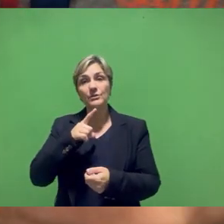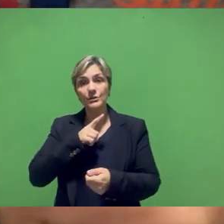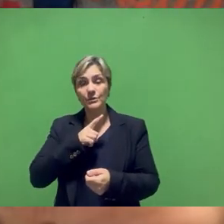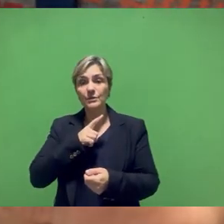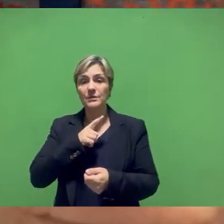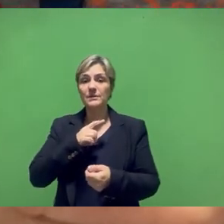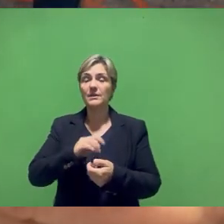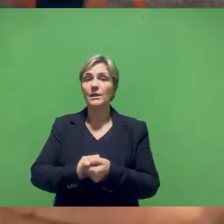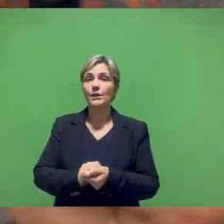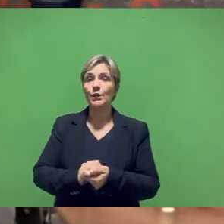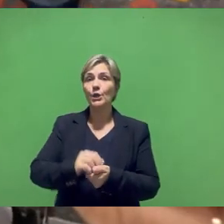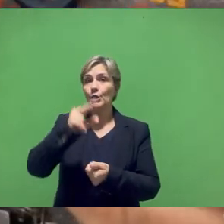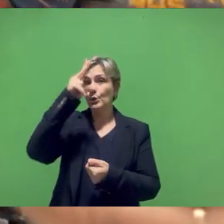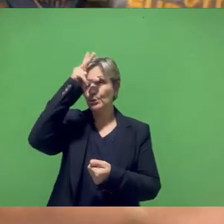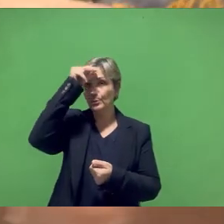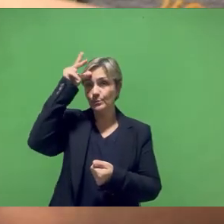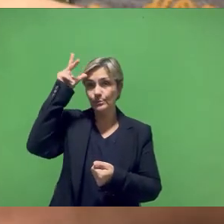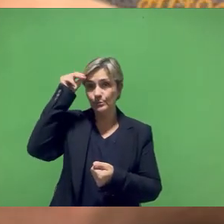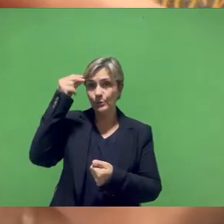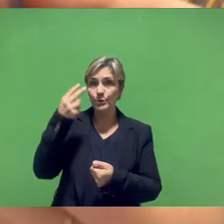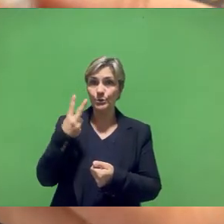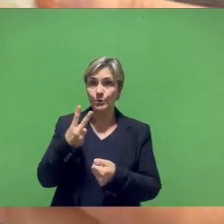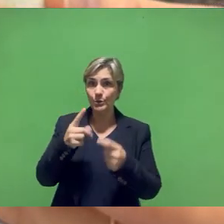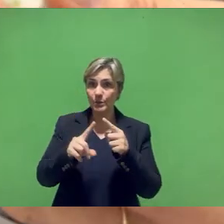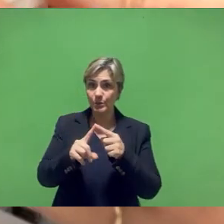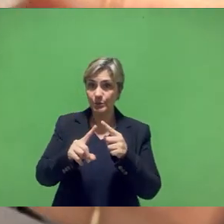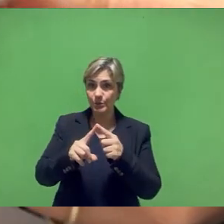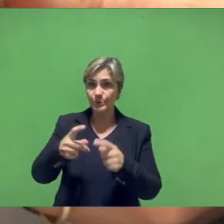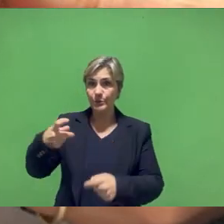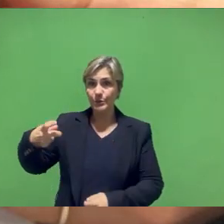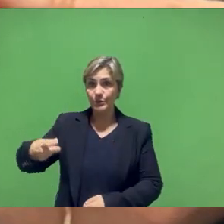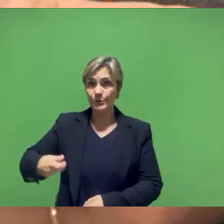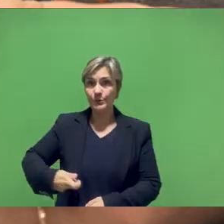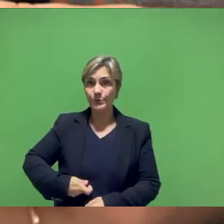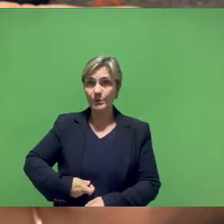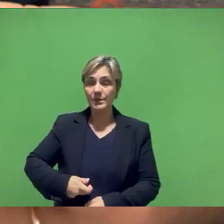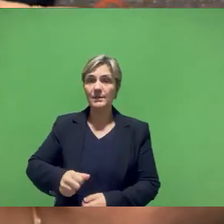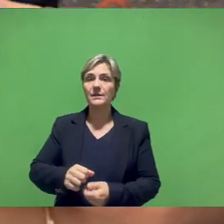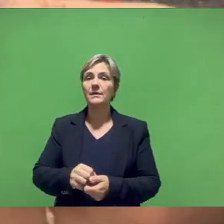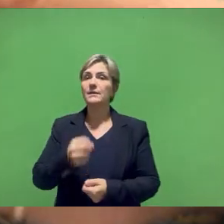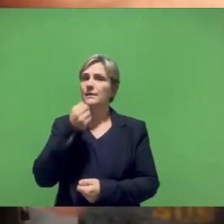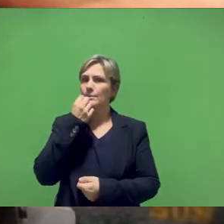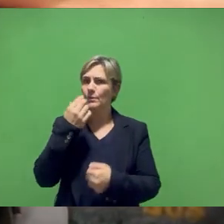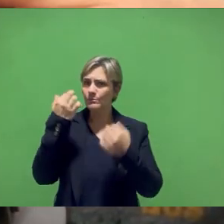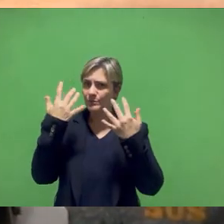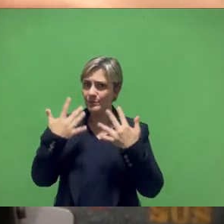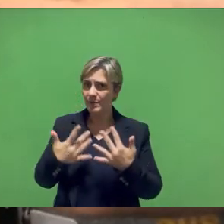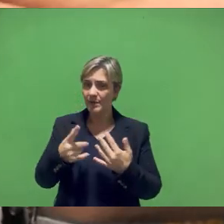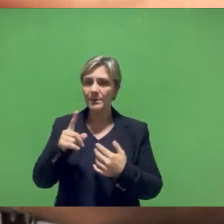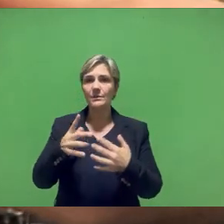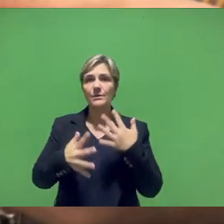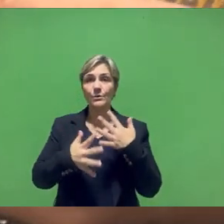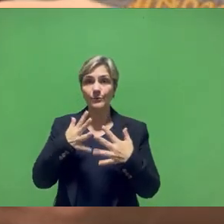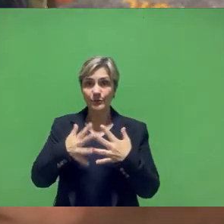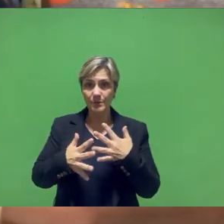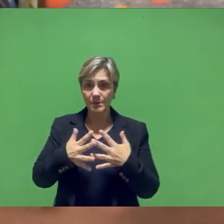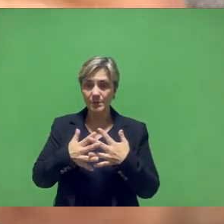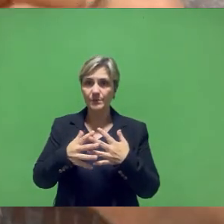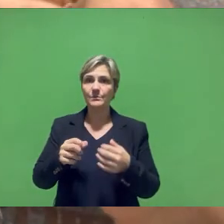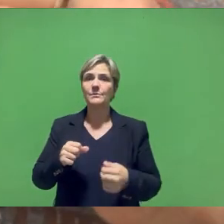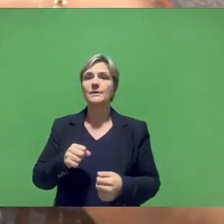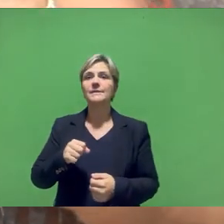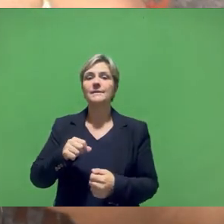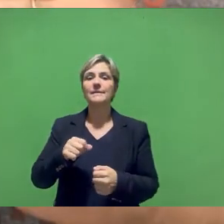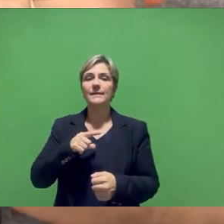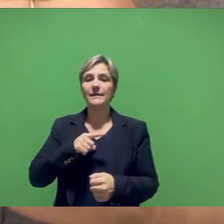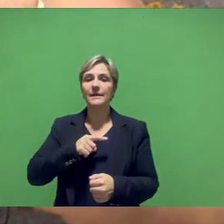tem no município, né, dois tipos de insulina, que é bom frisar para não dar confusão.